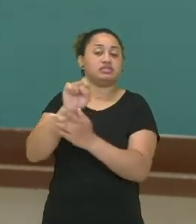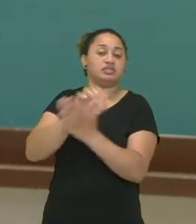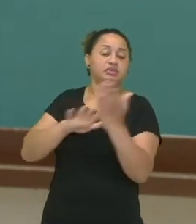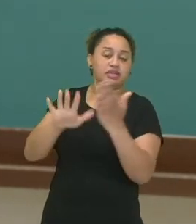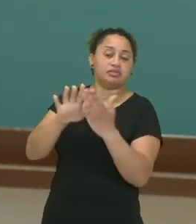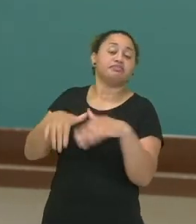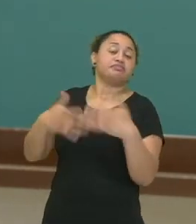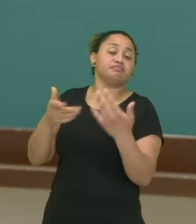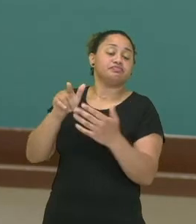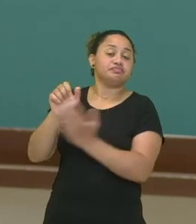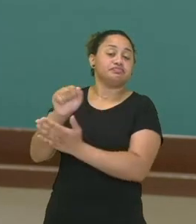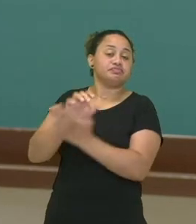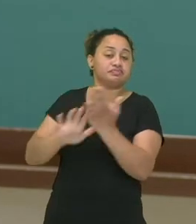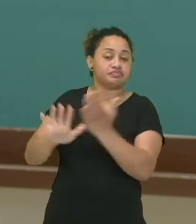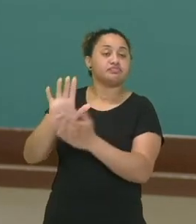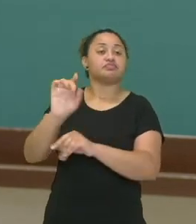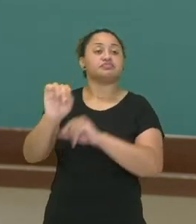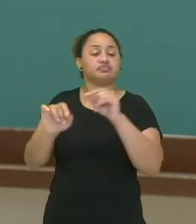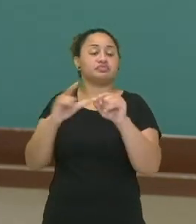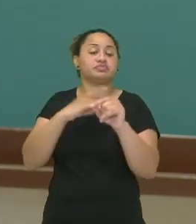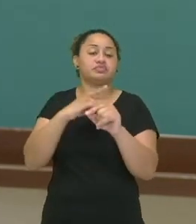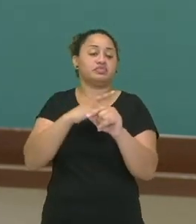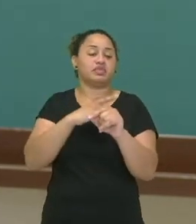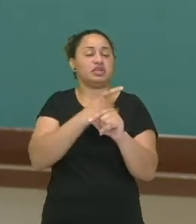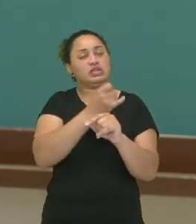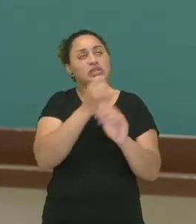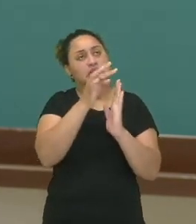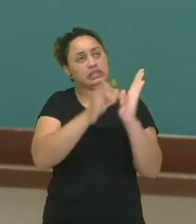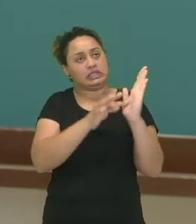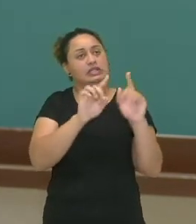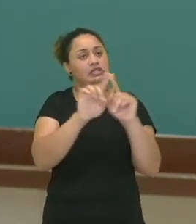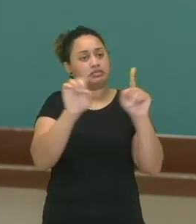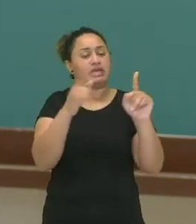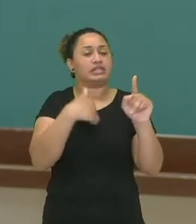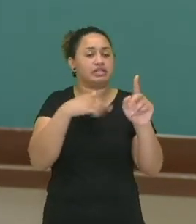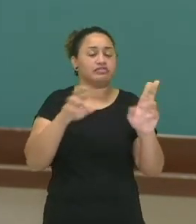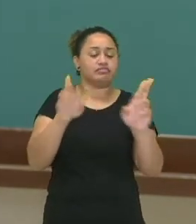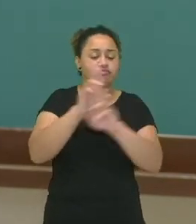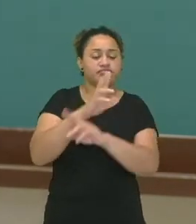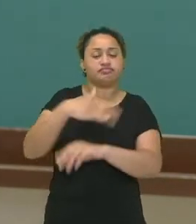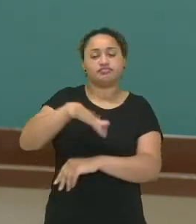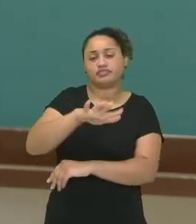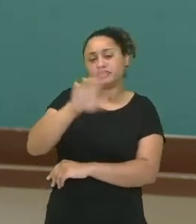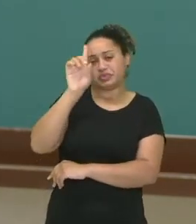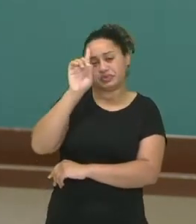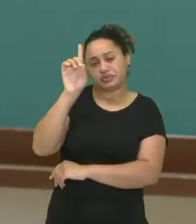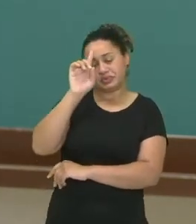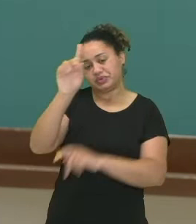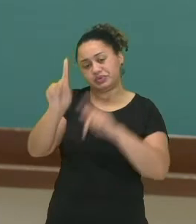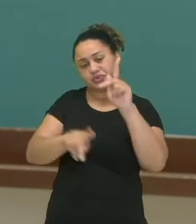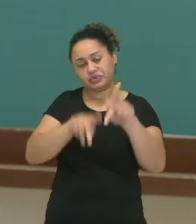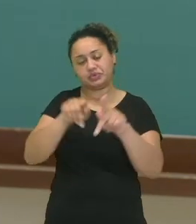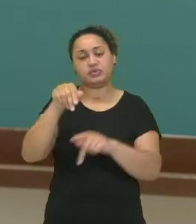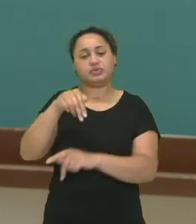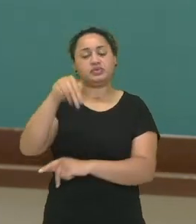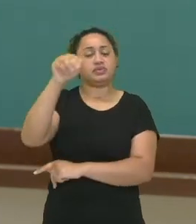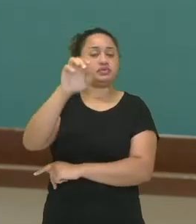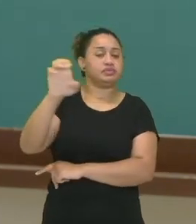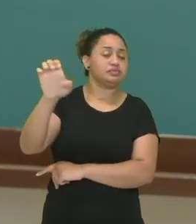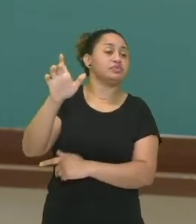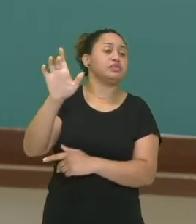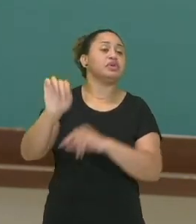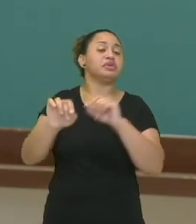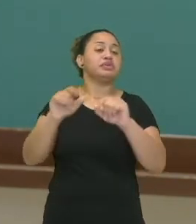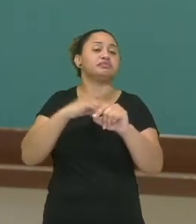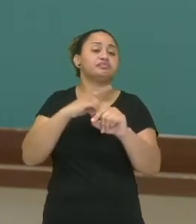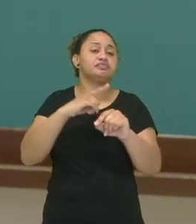essas imagens que vão ter, tanto os textos e imagens, vão ter muito a relação com o cotidiano do povo ali nordestino, né? Vai